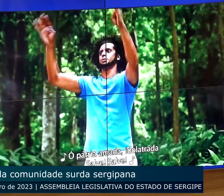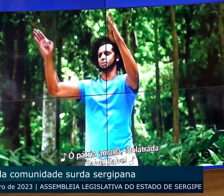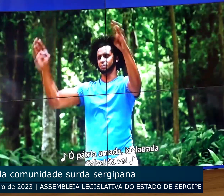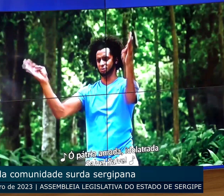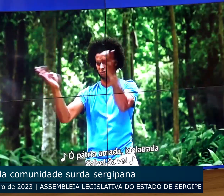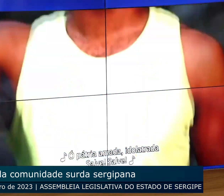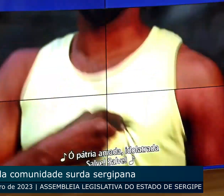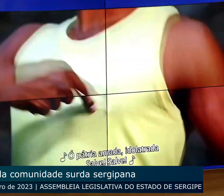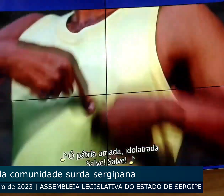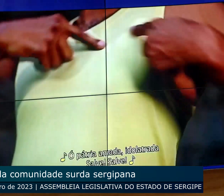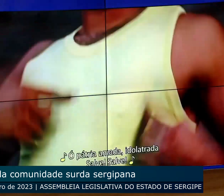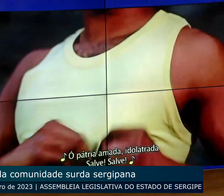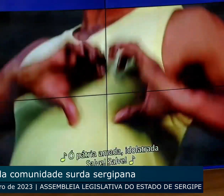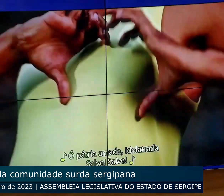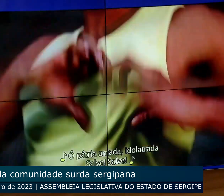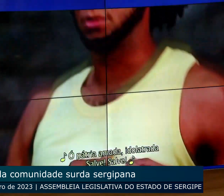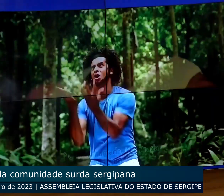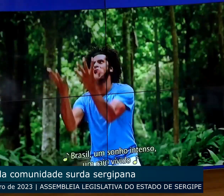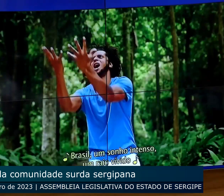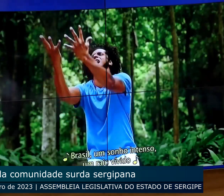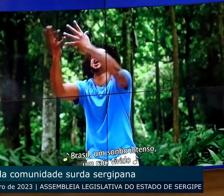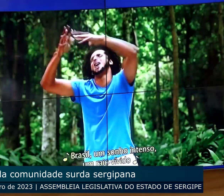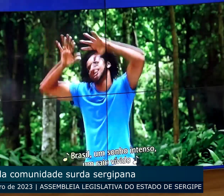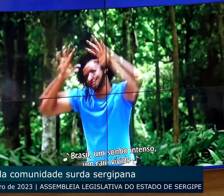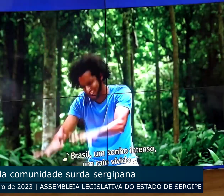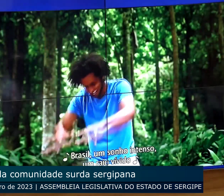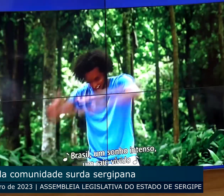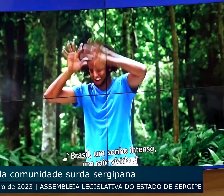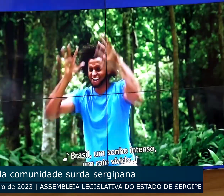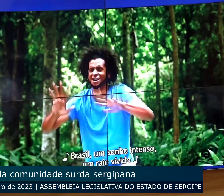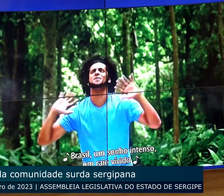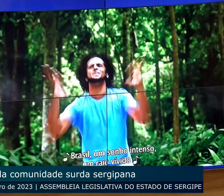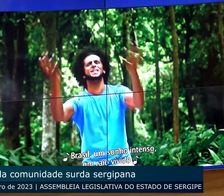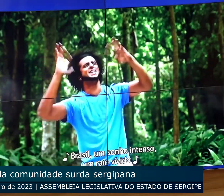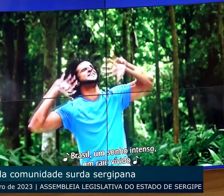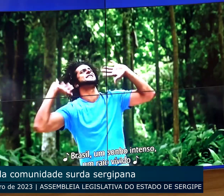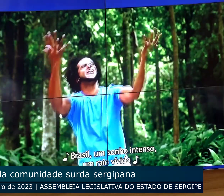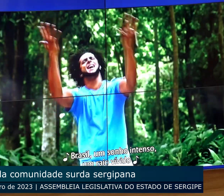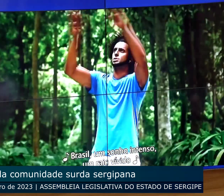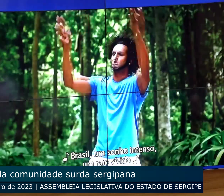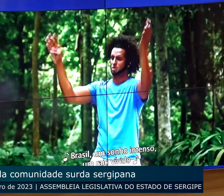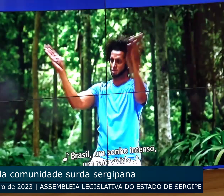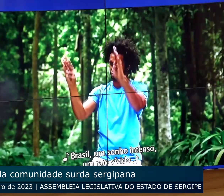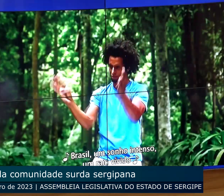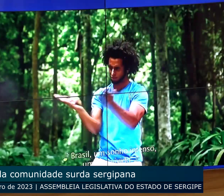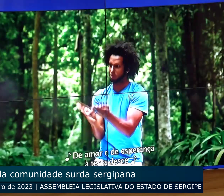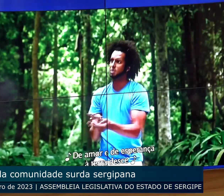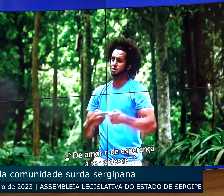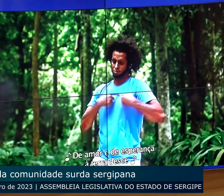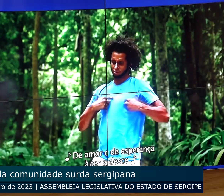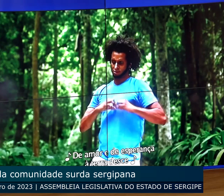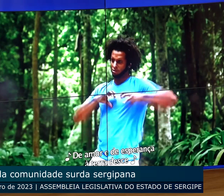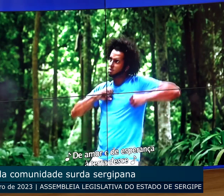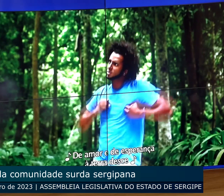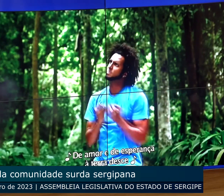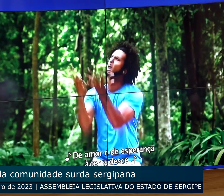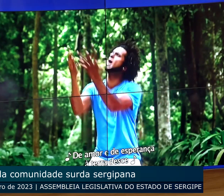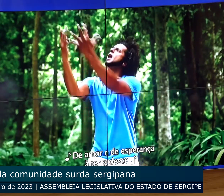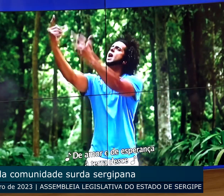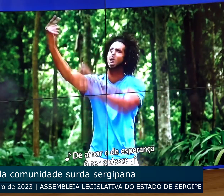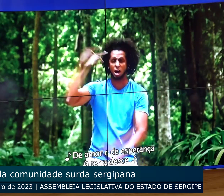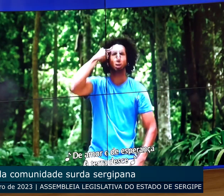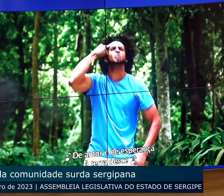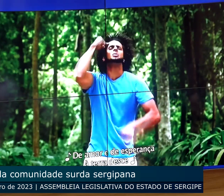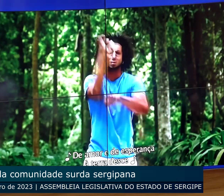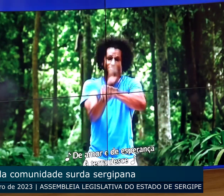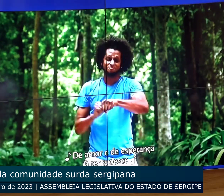idolatra, salve, salve. Brasil, um sonho intenso, raio vive, de amor e de